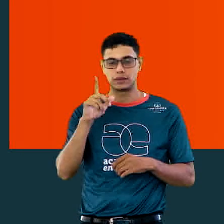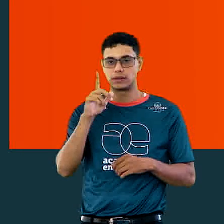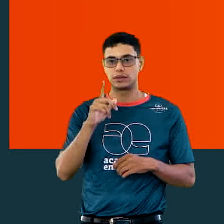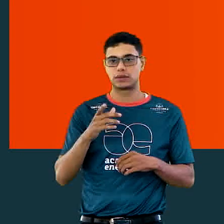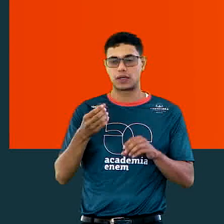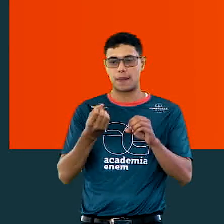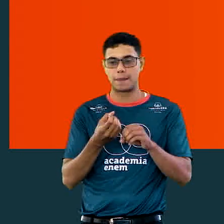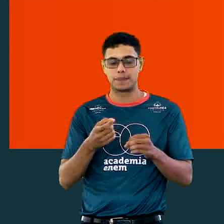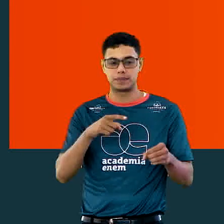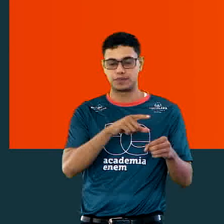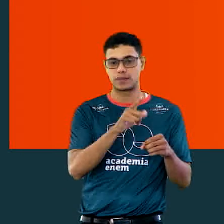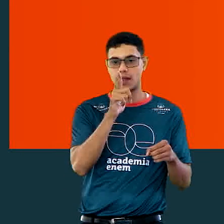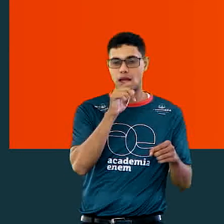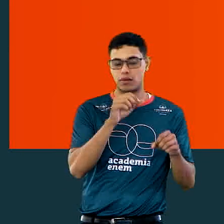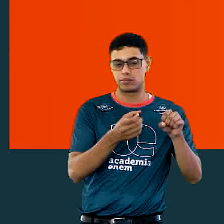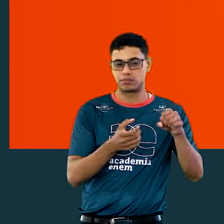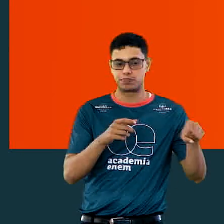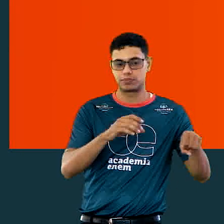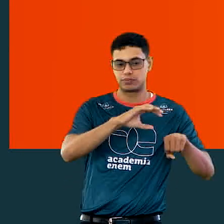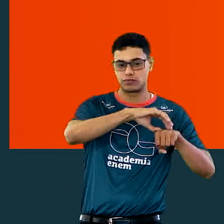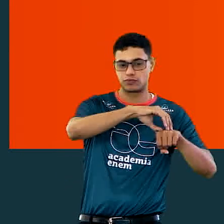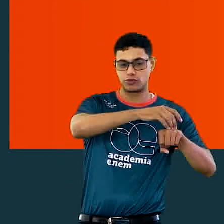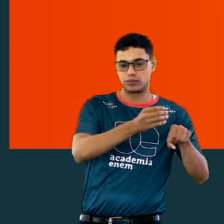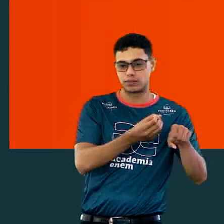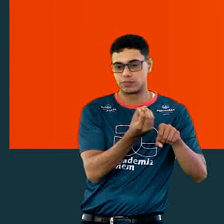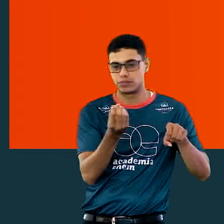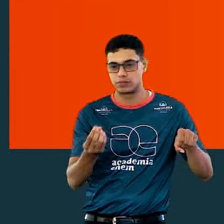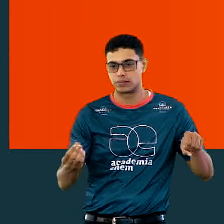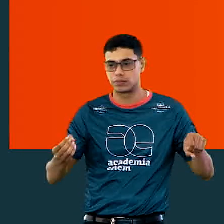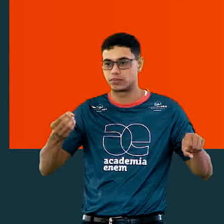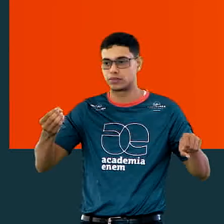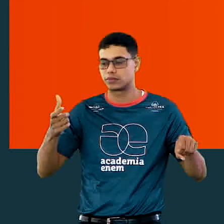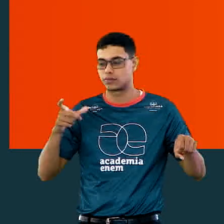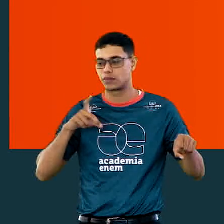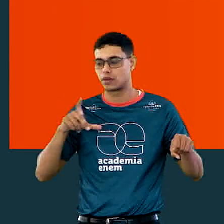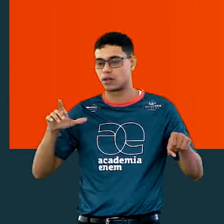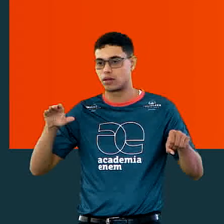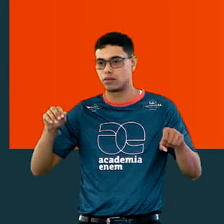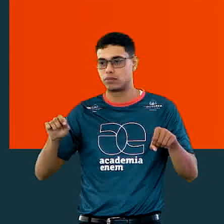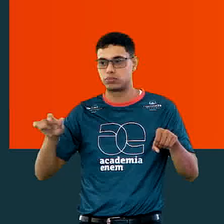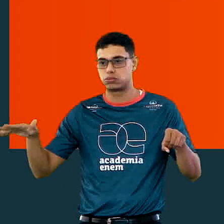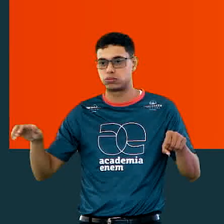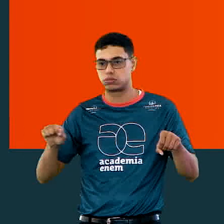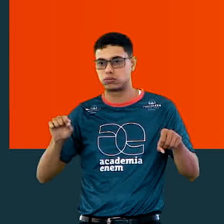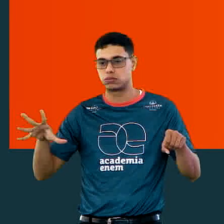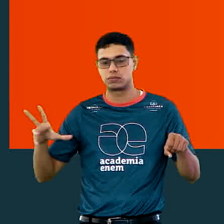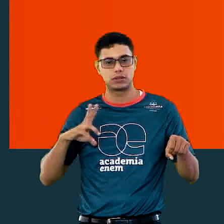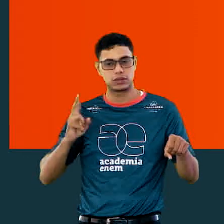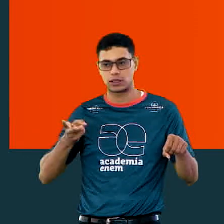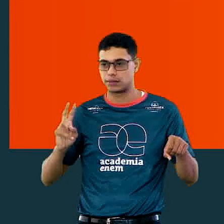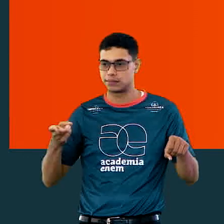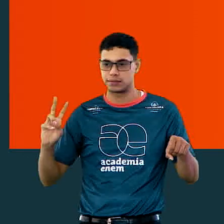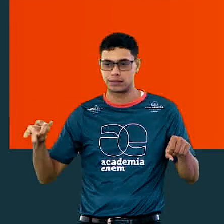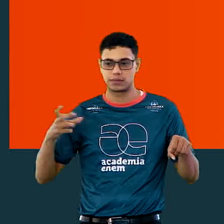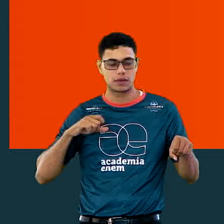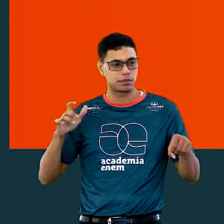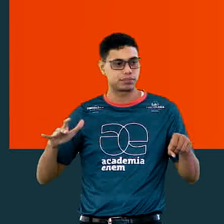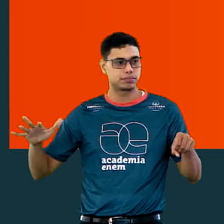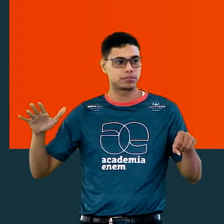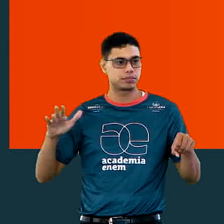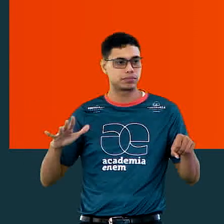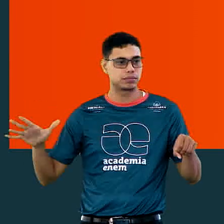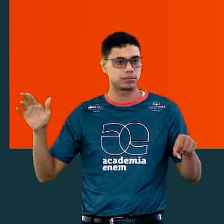torneira, abrir lá a chave, e aí a vazão seja uma taxa fixa, porque eu abri e não vou mexer